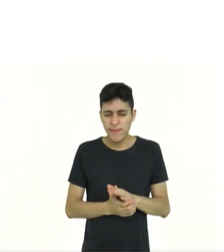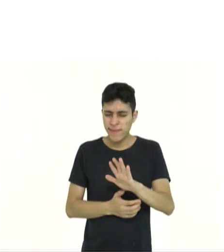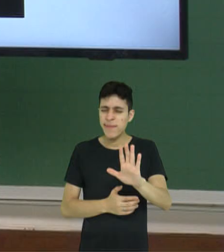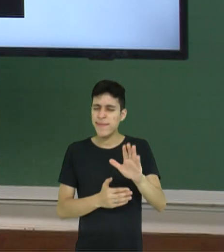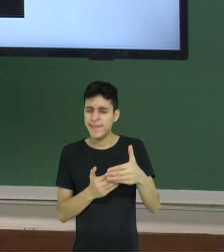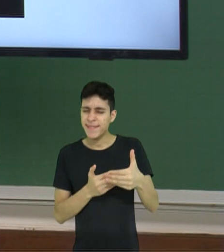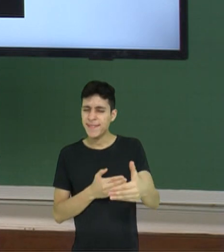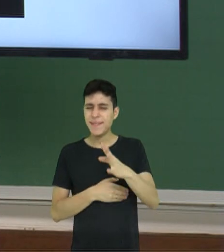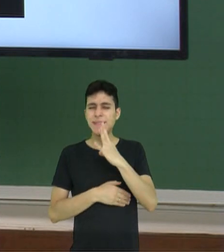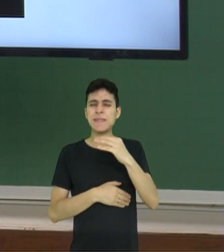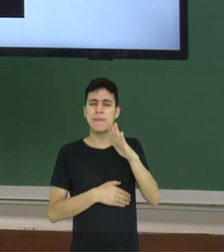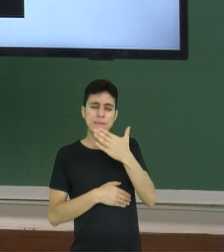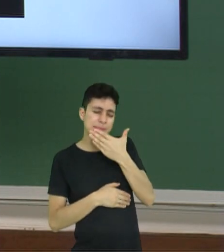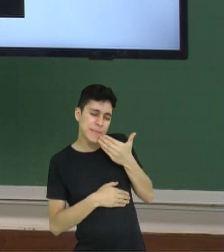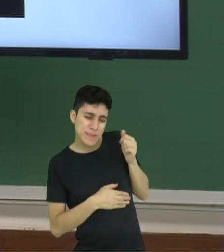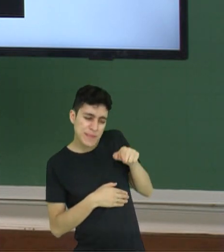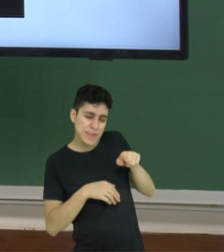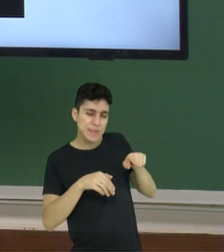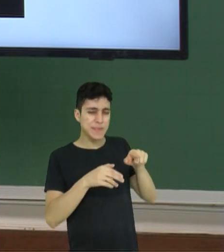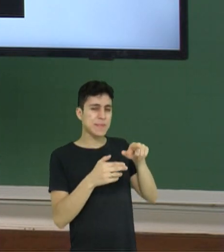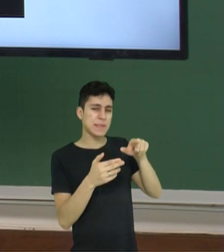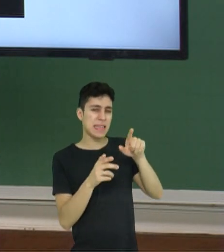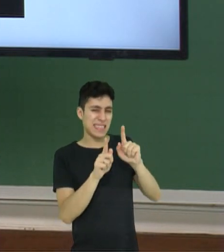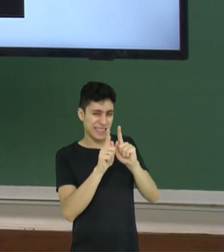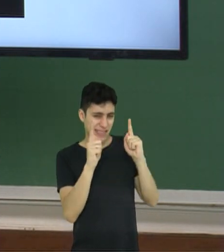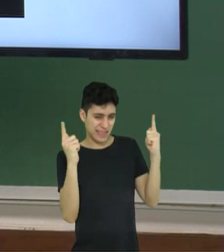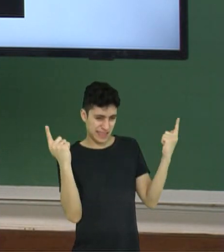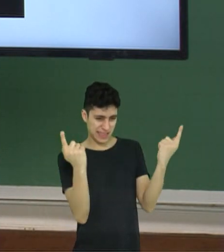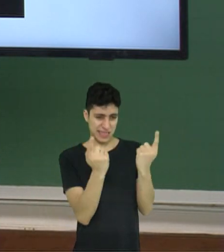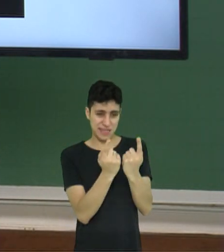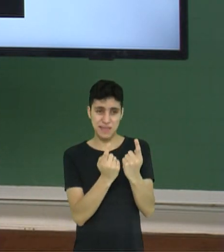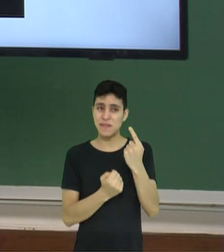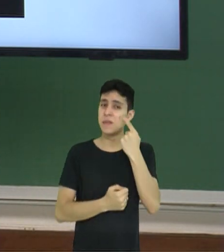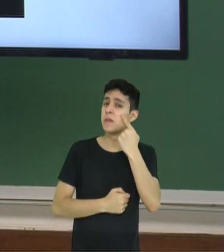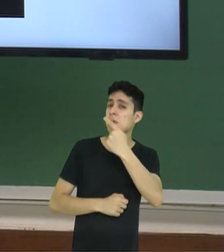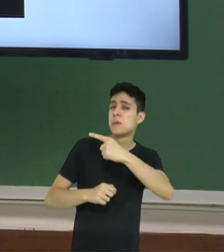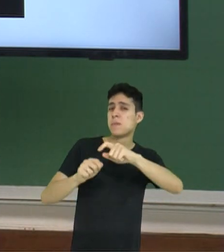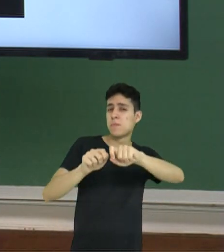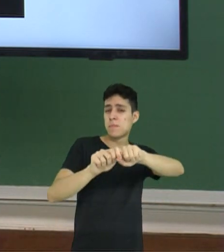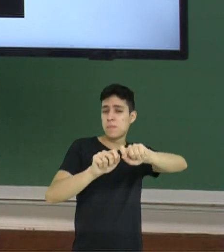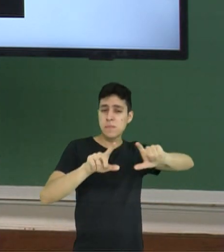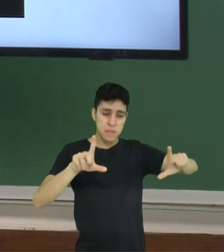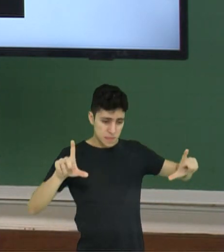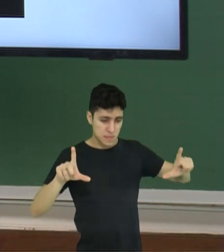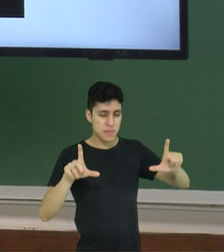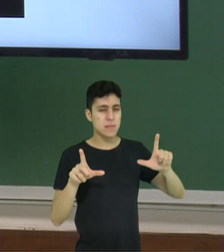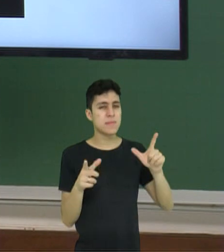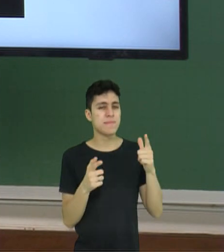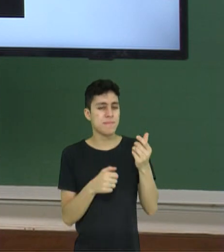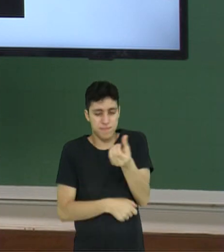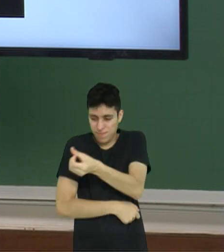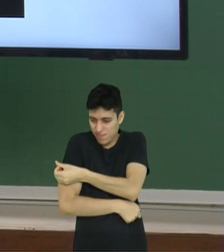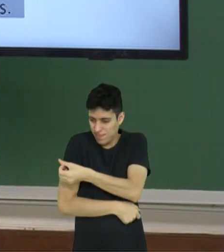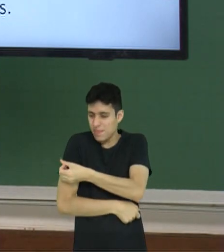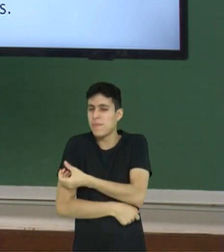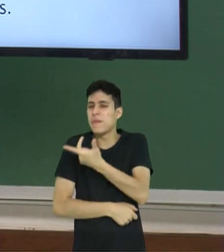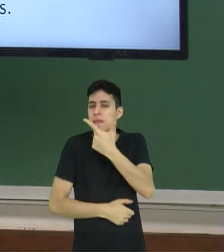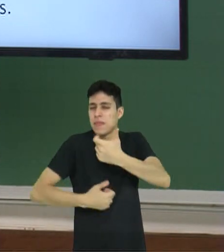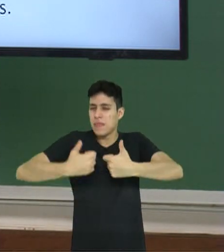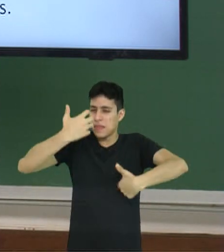essa geografia. Mas achei interessante trazer essa projeção aí, não sei se vocês vão se lembrar, no 6º ano fala-se bastante sobre as